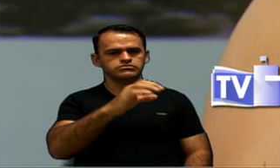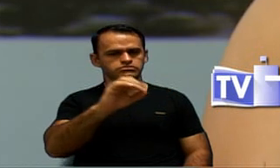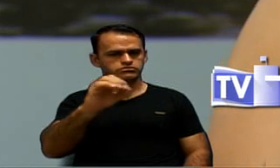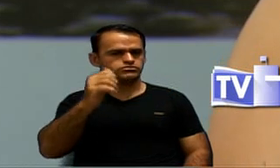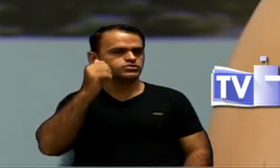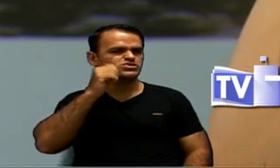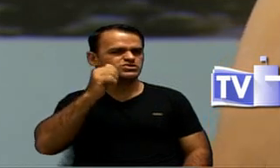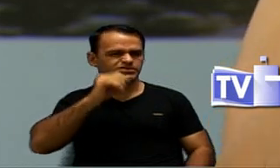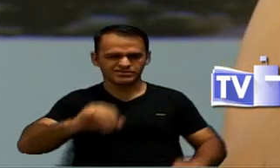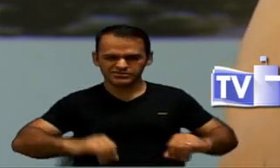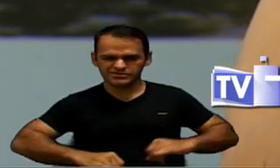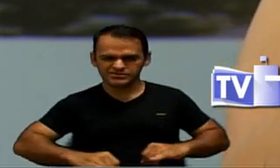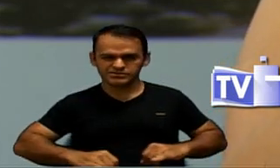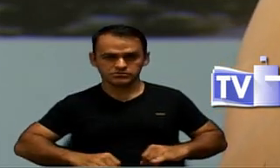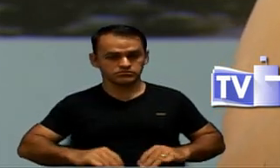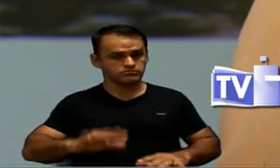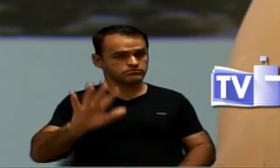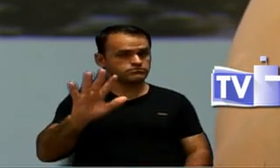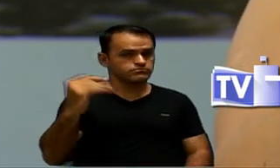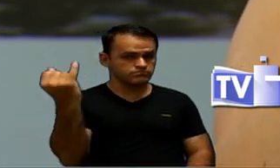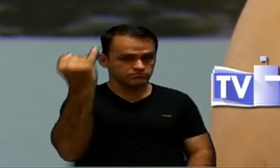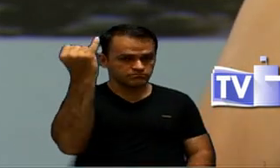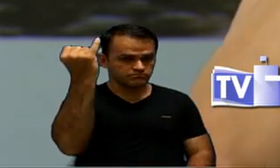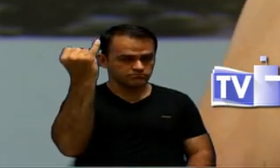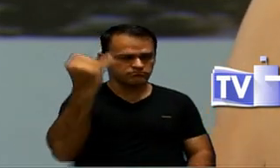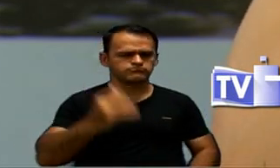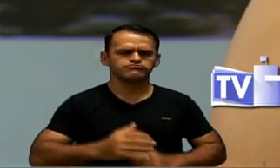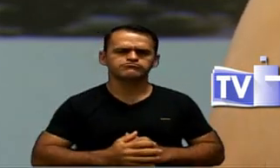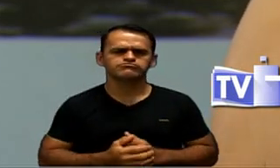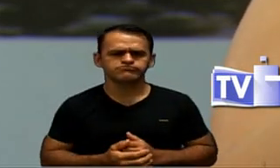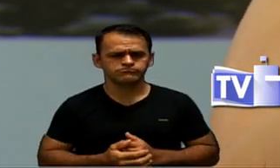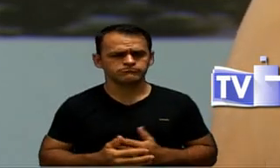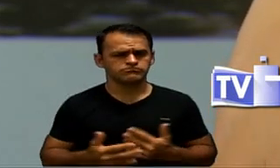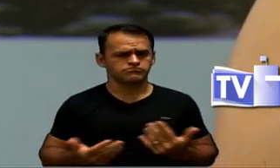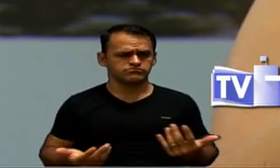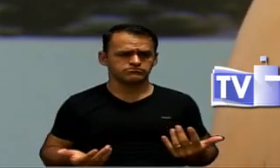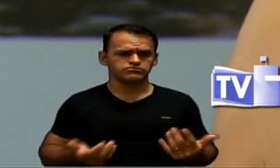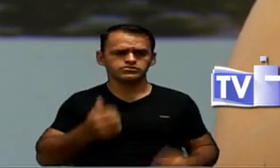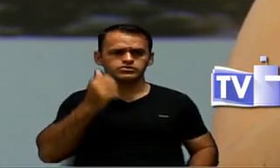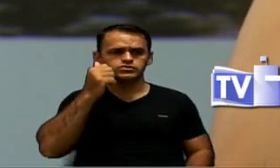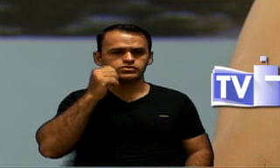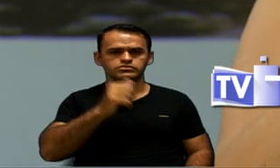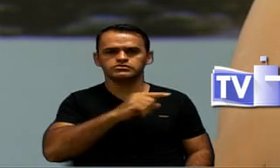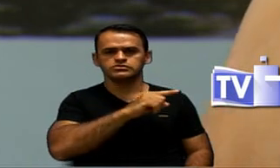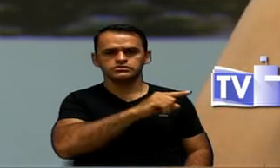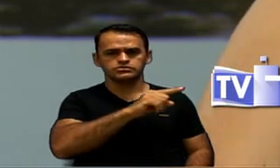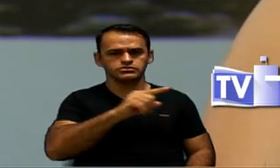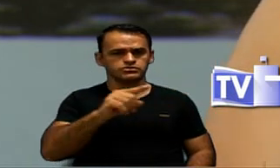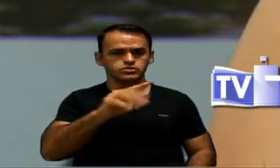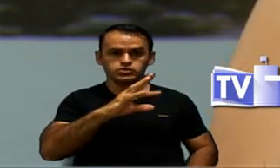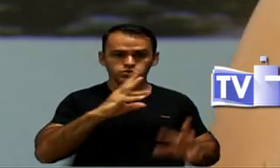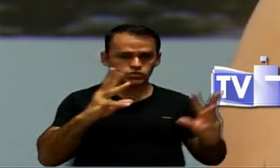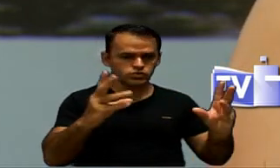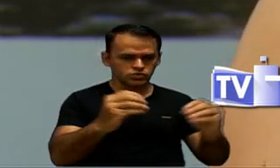na DDM. Detalhe, a maioria dos casos não são atendidos na DDM.